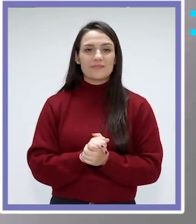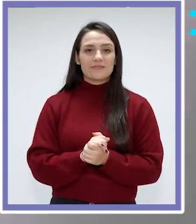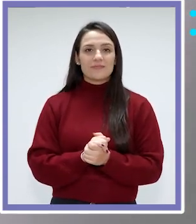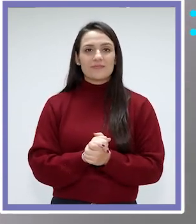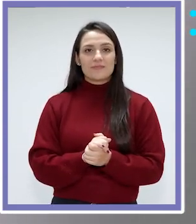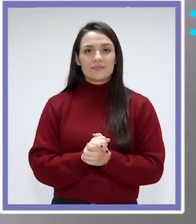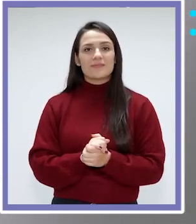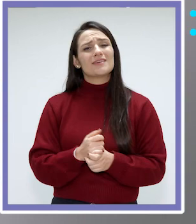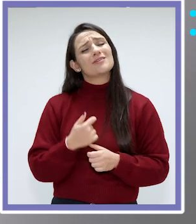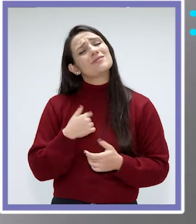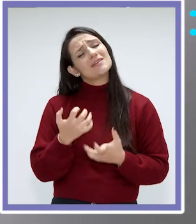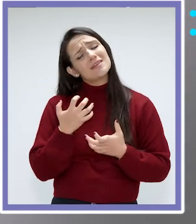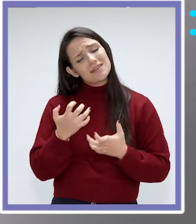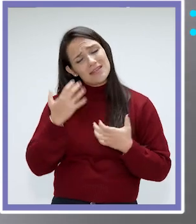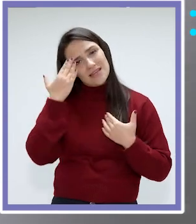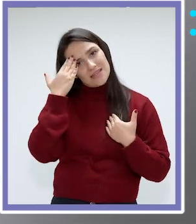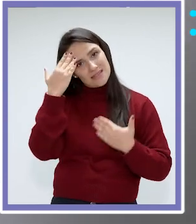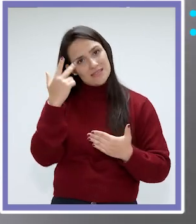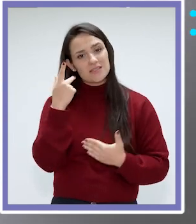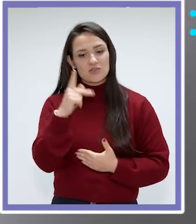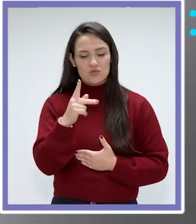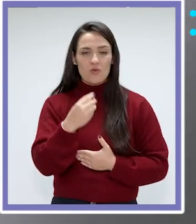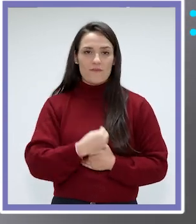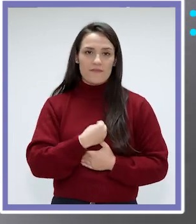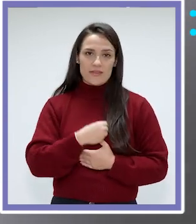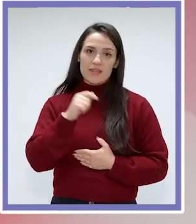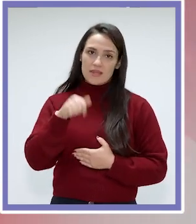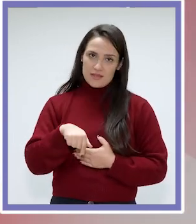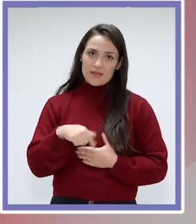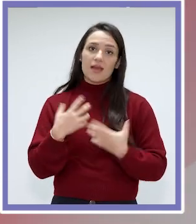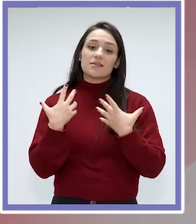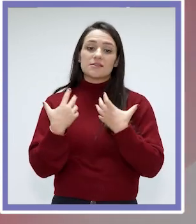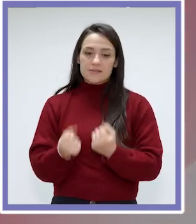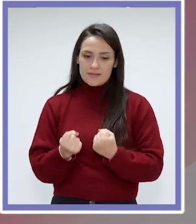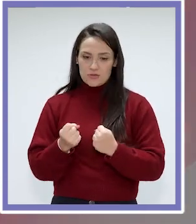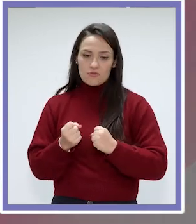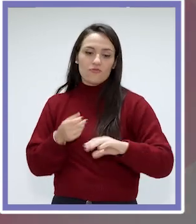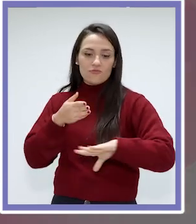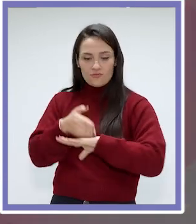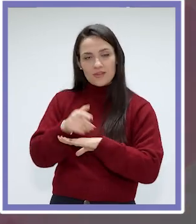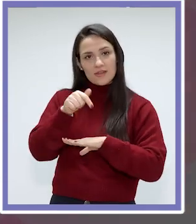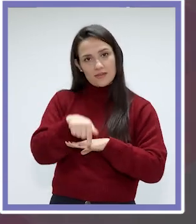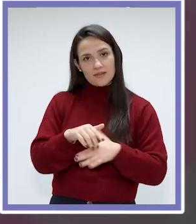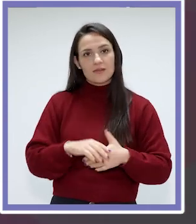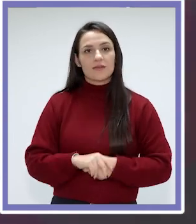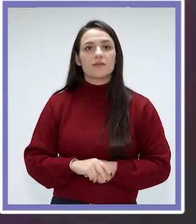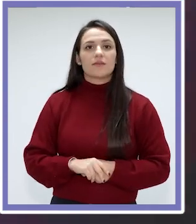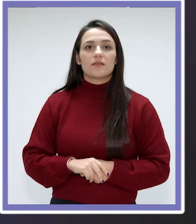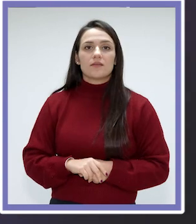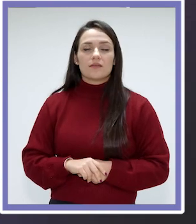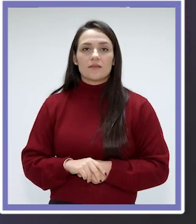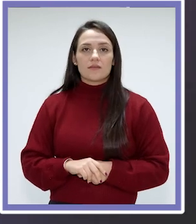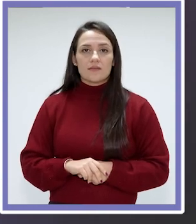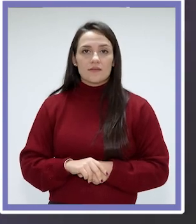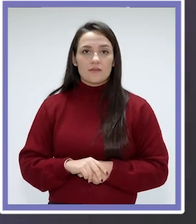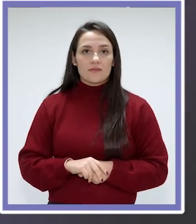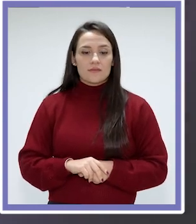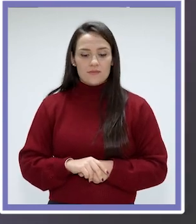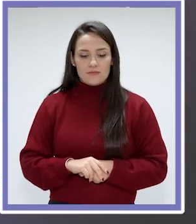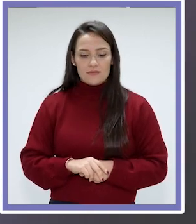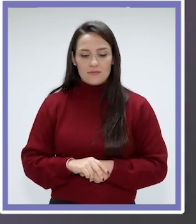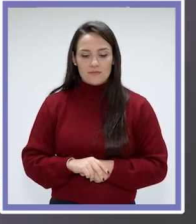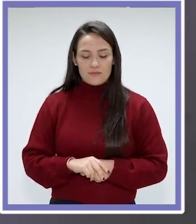nossa programação. Gostaria de agradecer muito pelo senhor ter aceito o convite aqui da Assembleia.